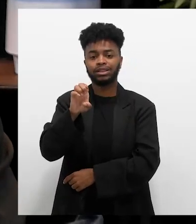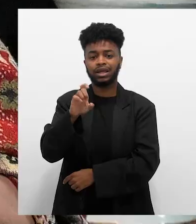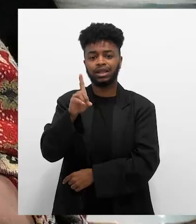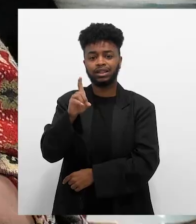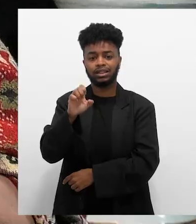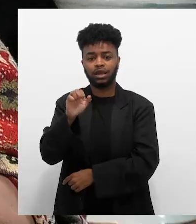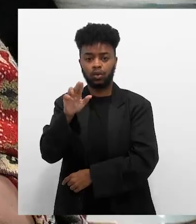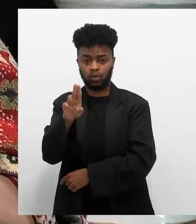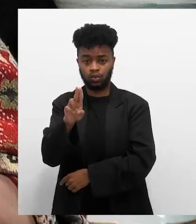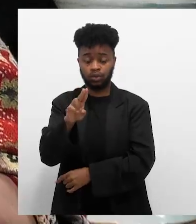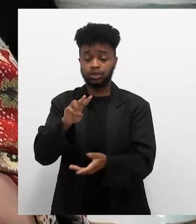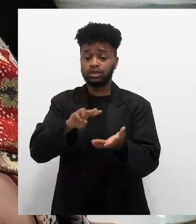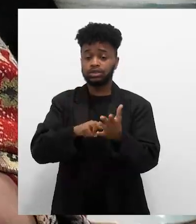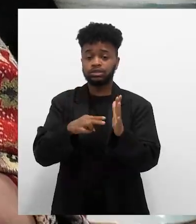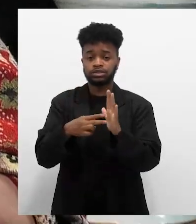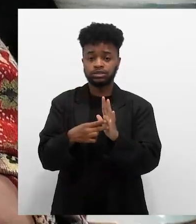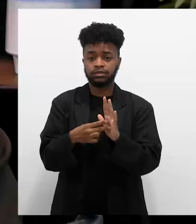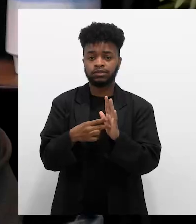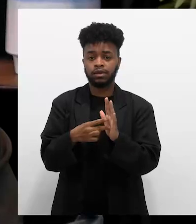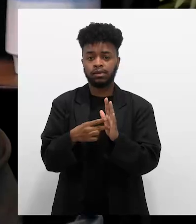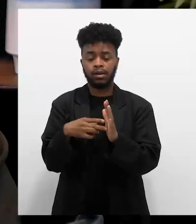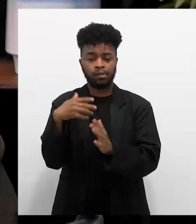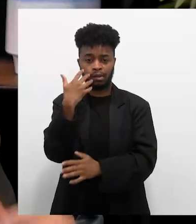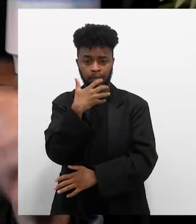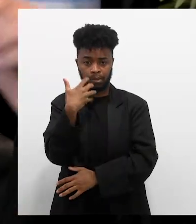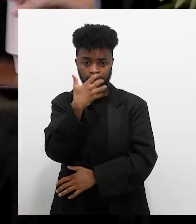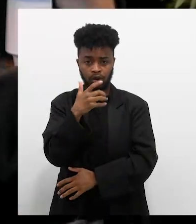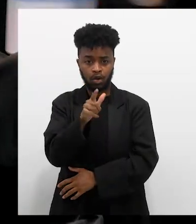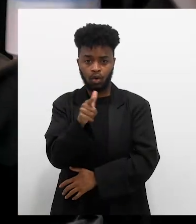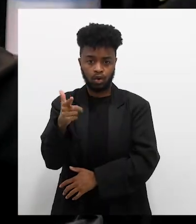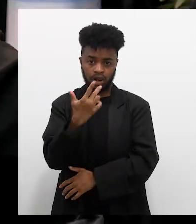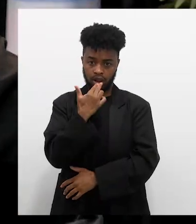Deum, que é assim: Te Deum